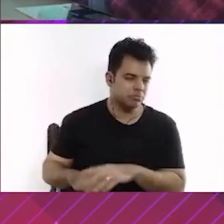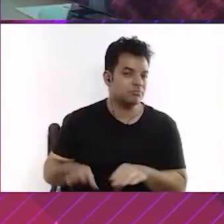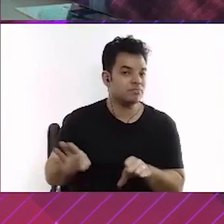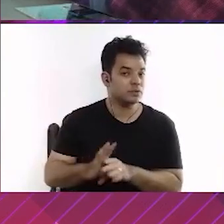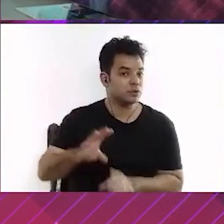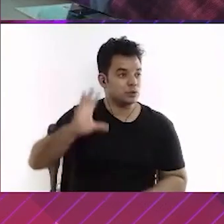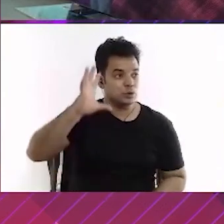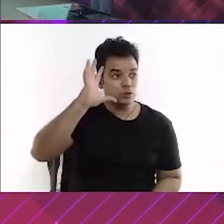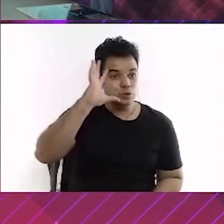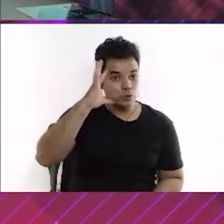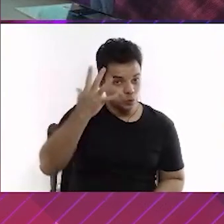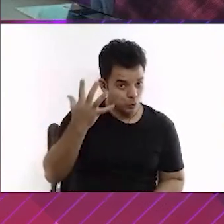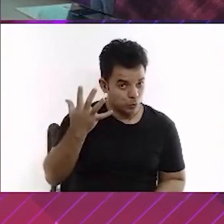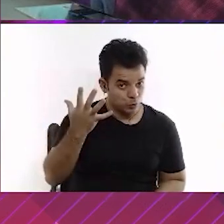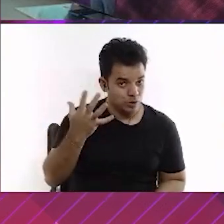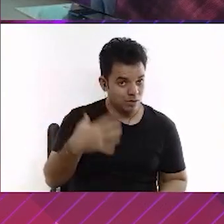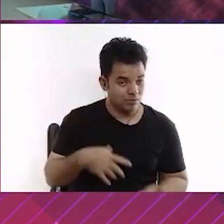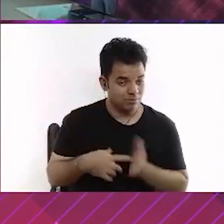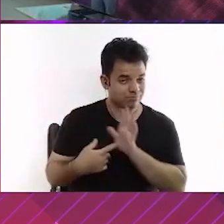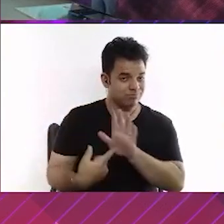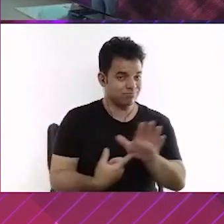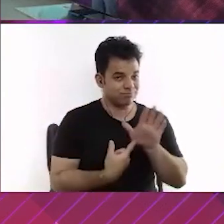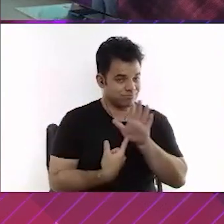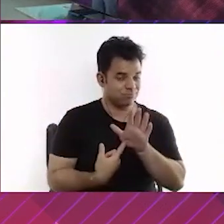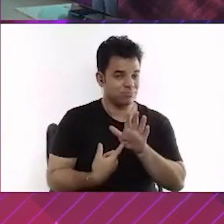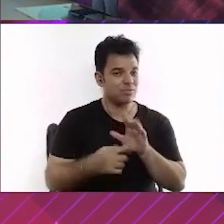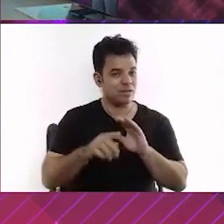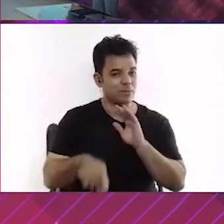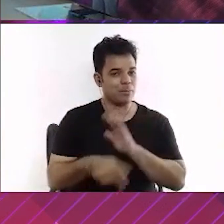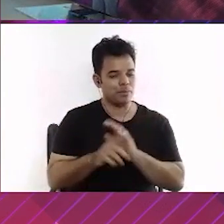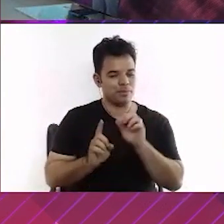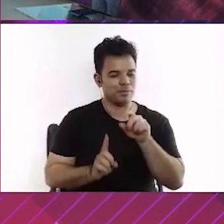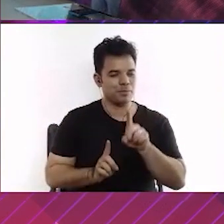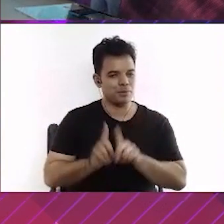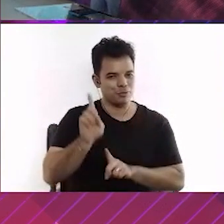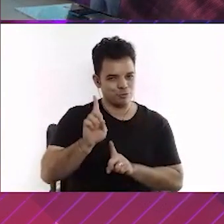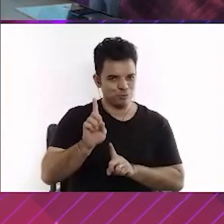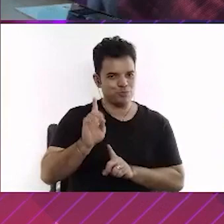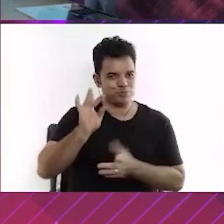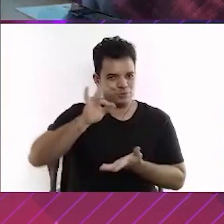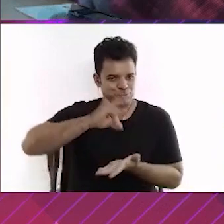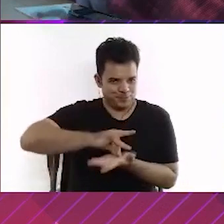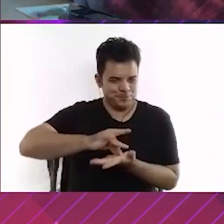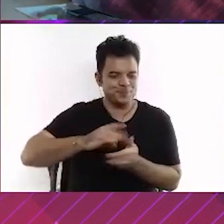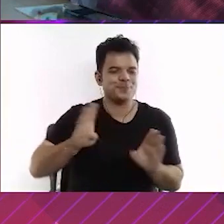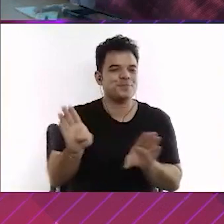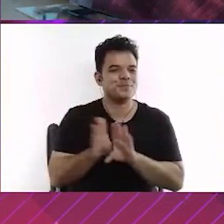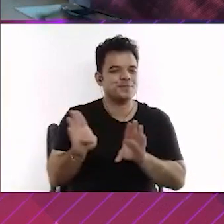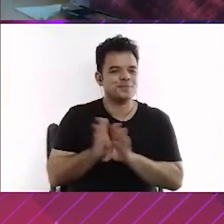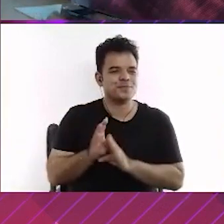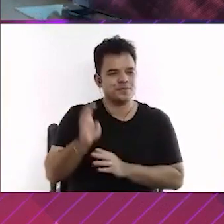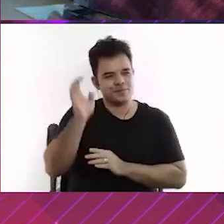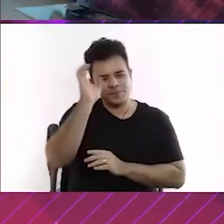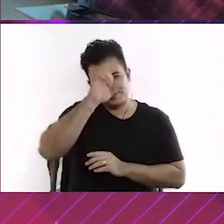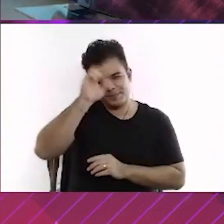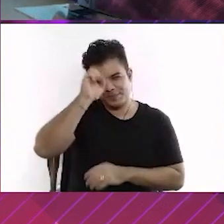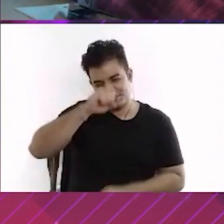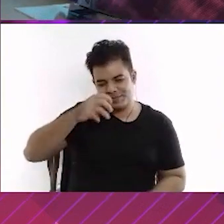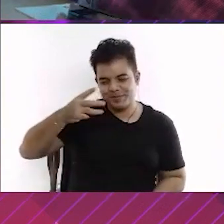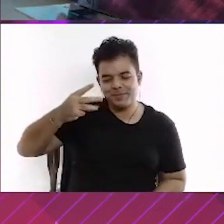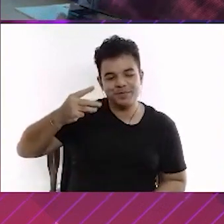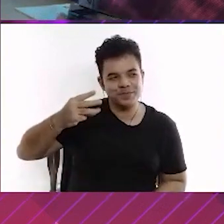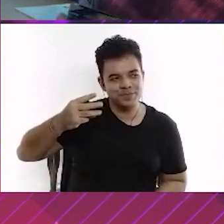ela foi prototipada. Então, a gente acabou, no funil do conhecimento,